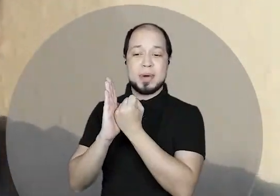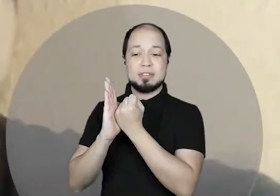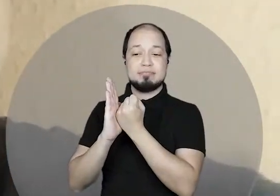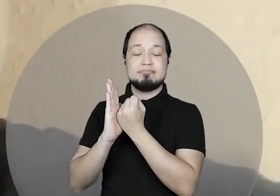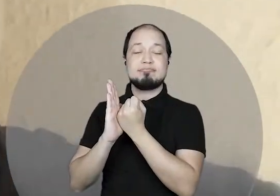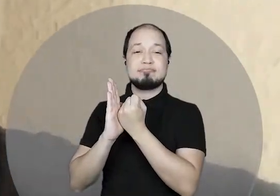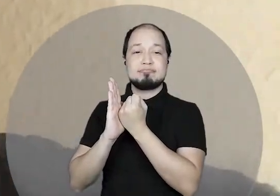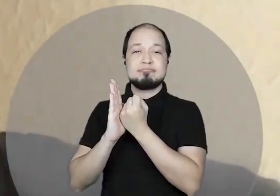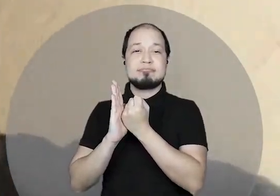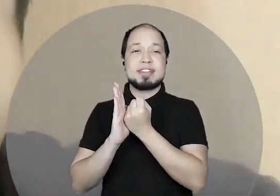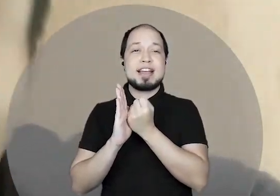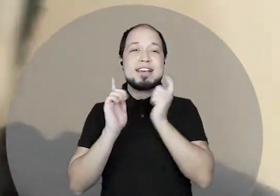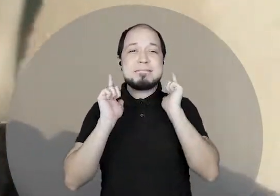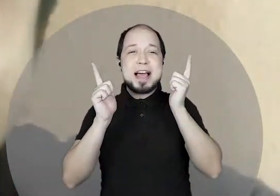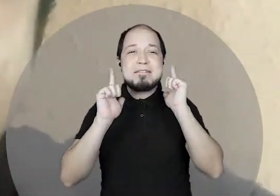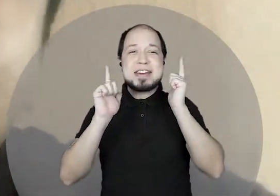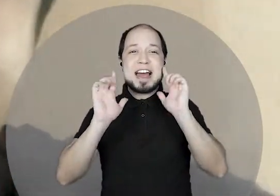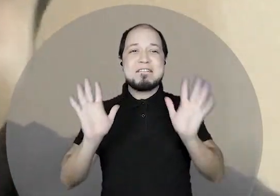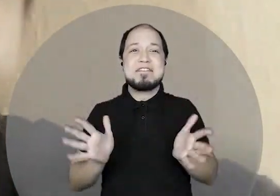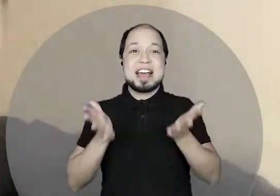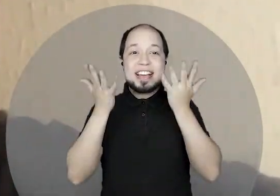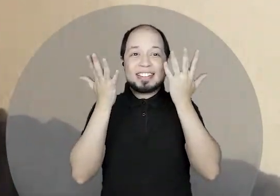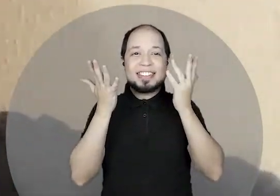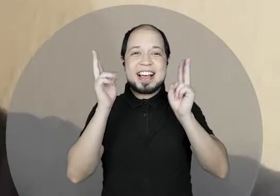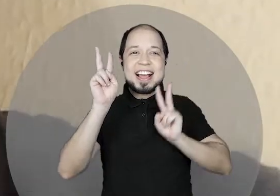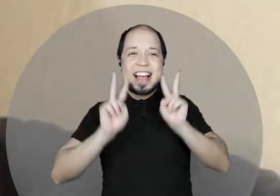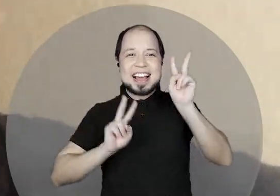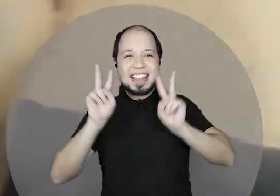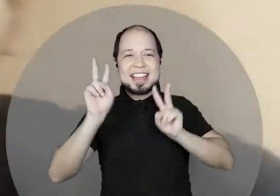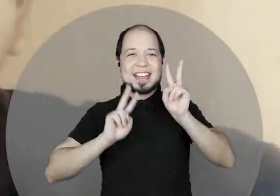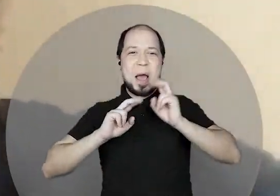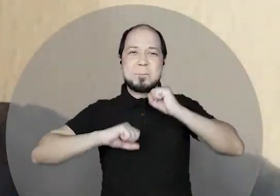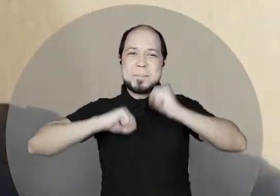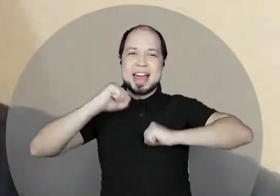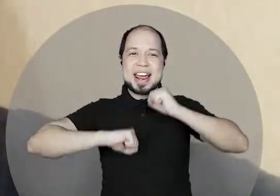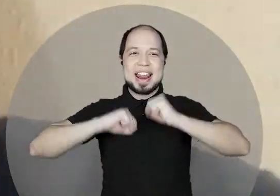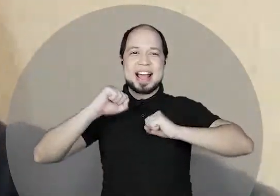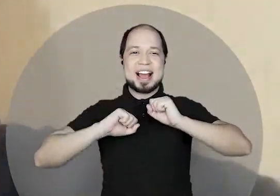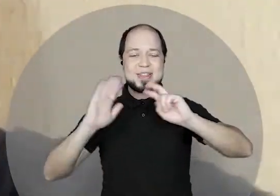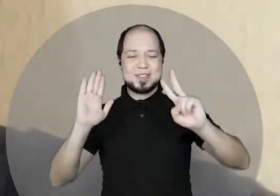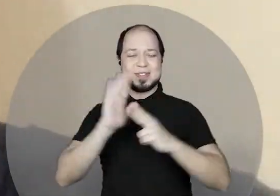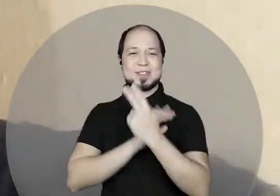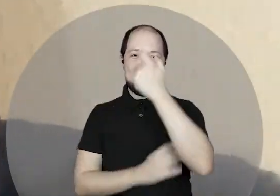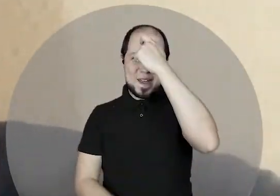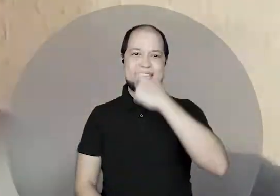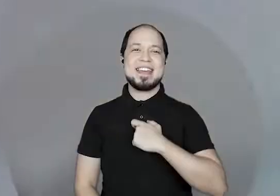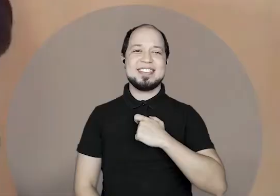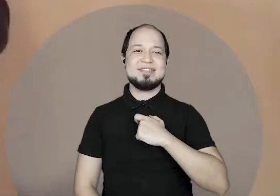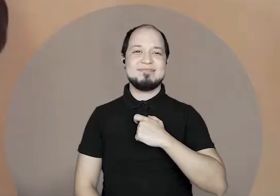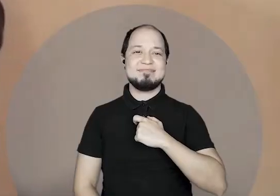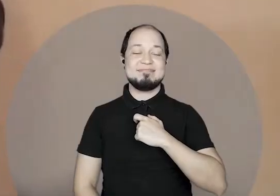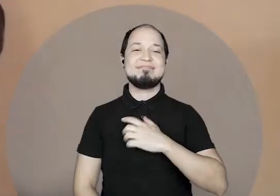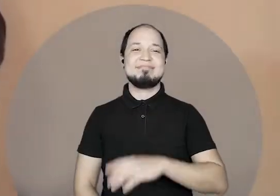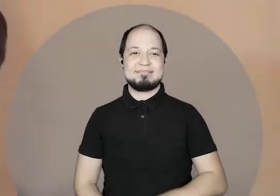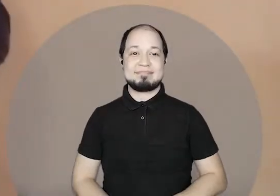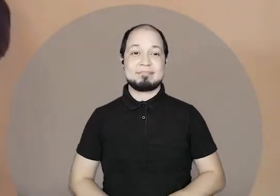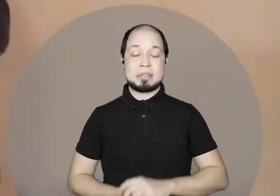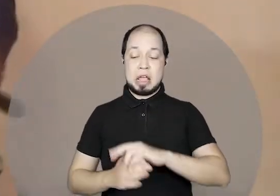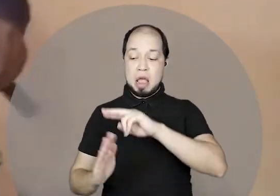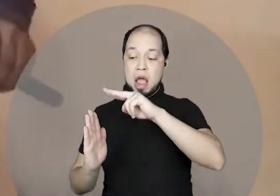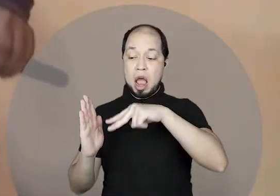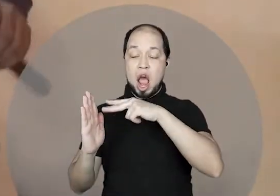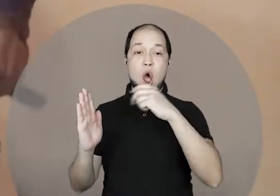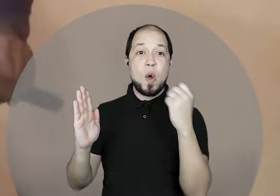na gandaia, aí chegou o carnaval, maracatu sou eu. Emblema e cai